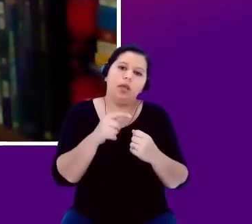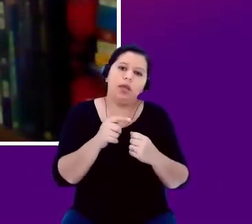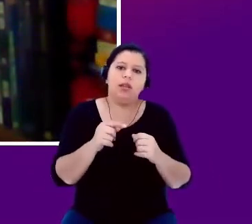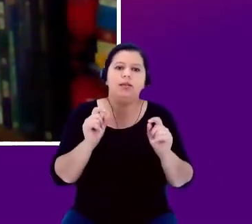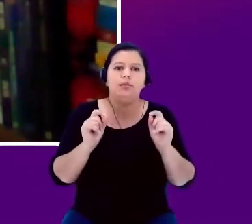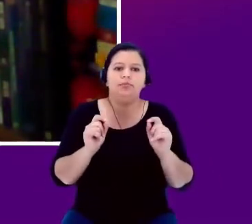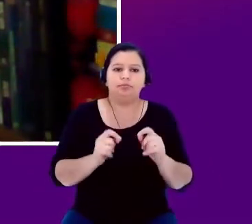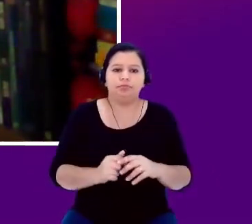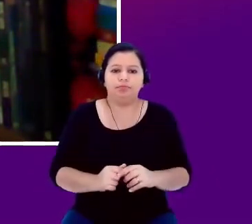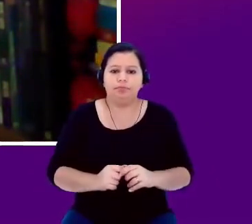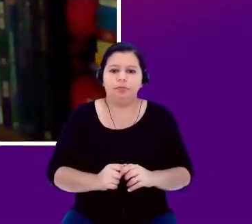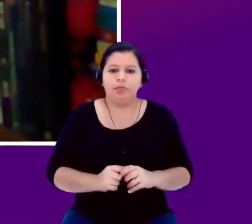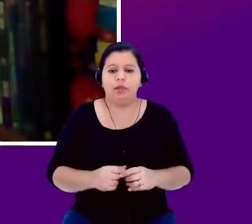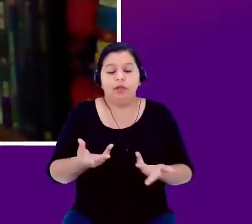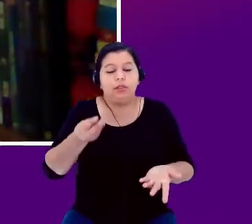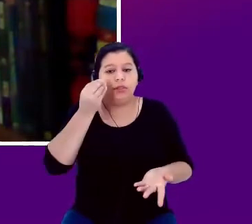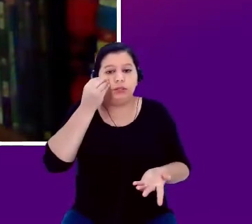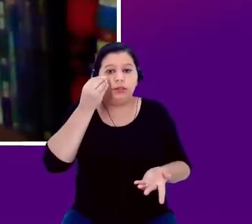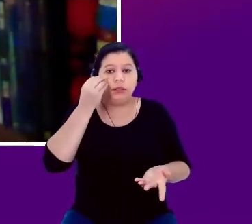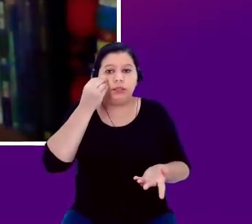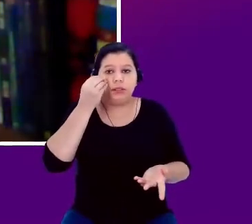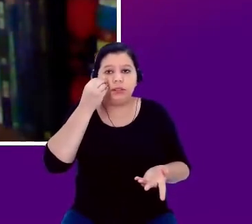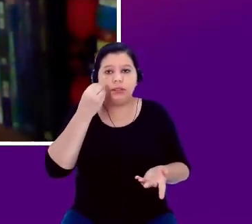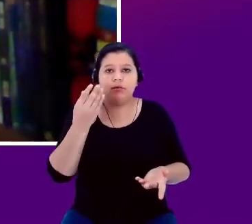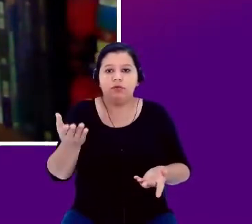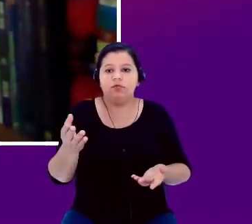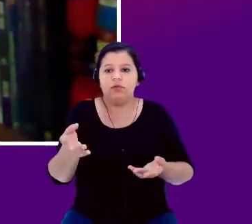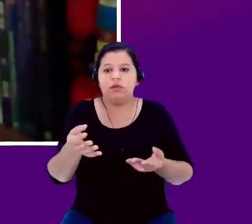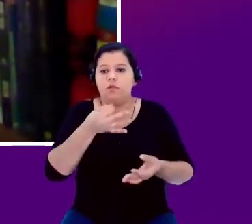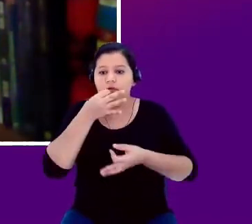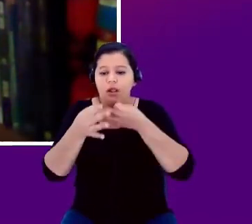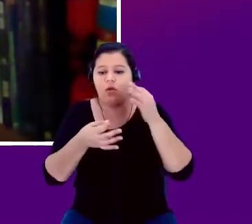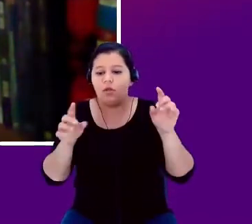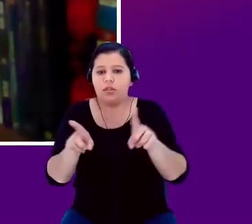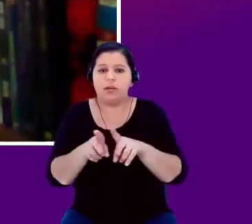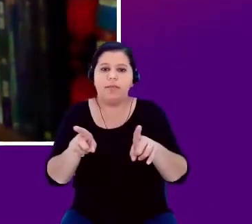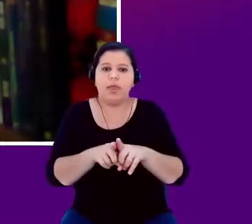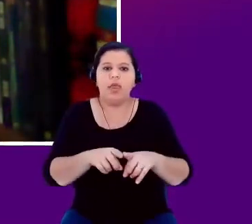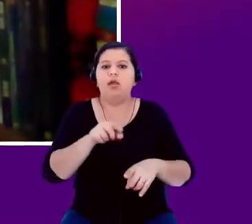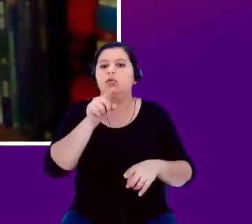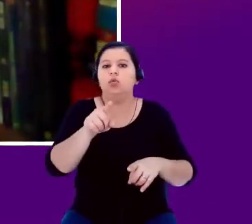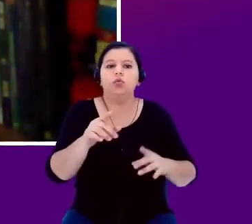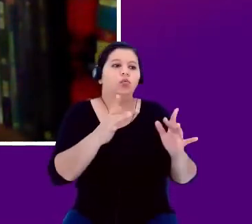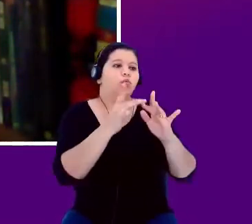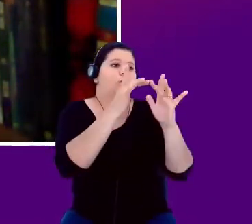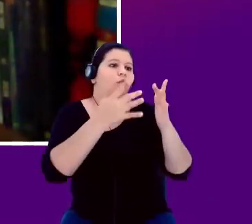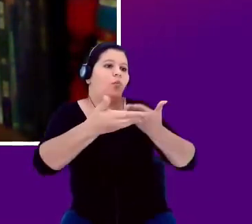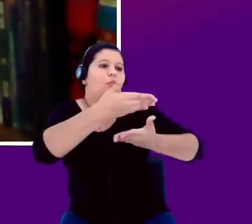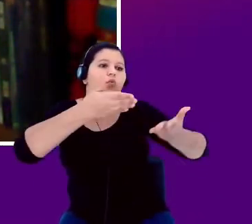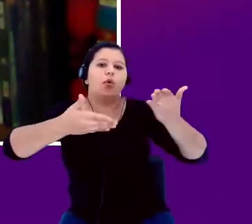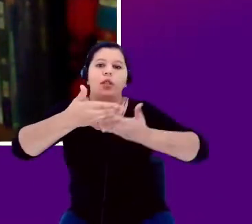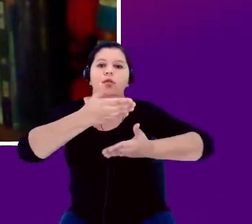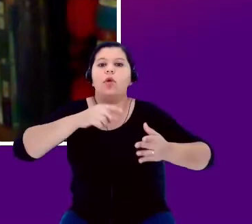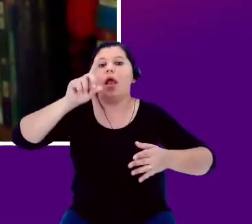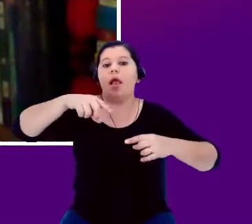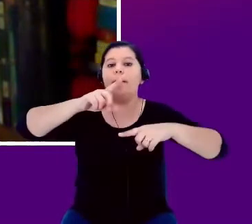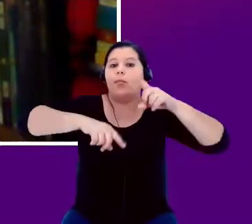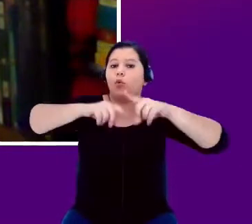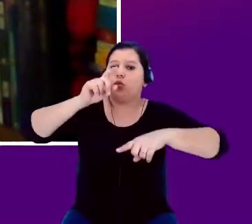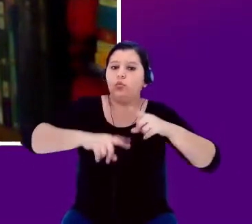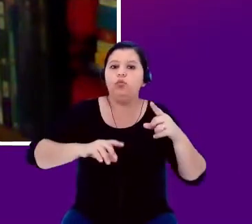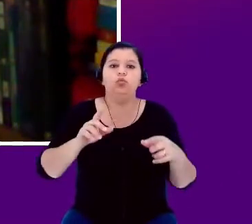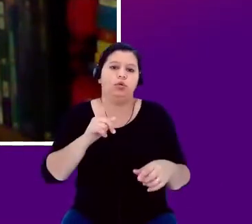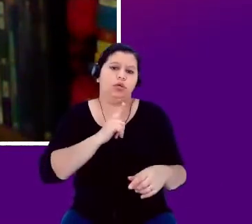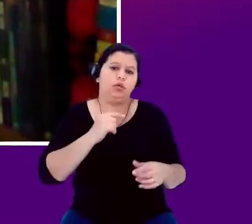que tenta, aí você colocou também, né, Glaucio, a questão do mutualismo, né? São produtos que visam transformação de